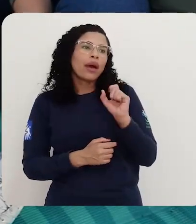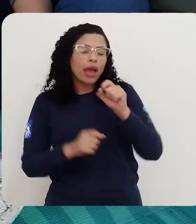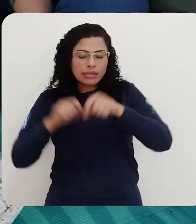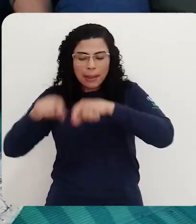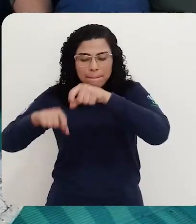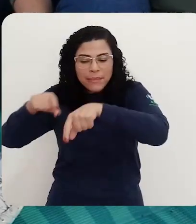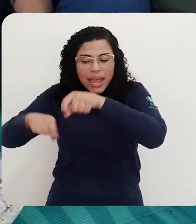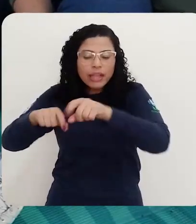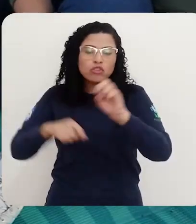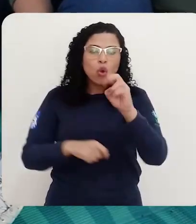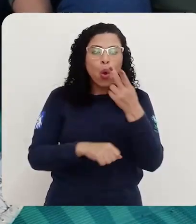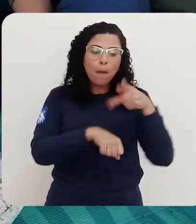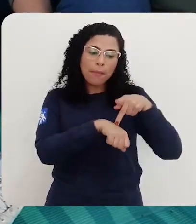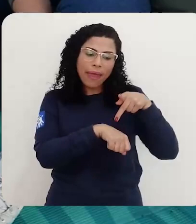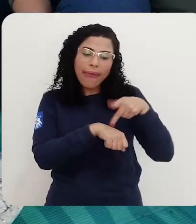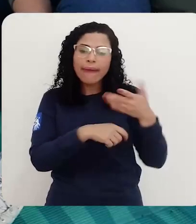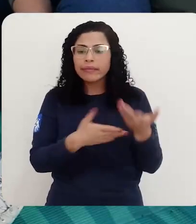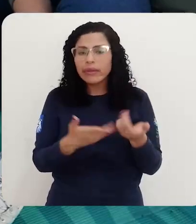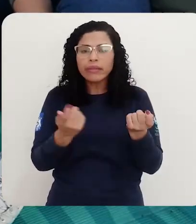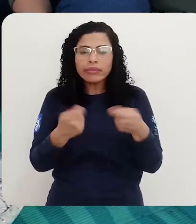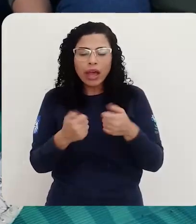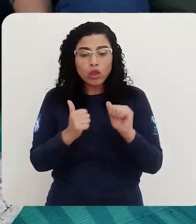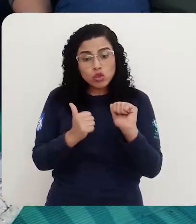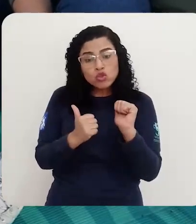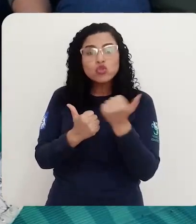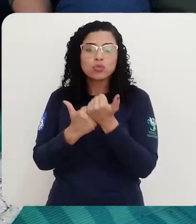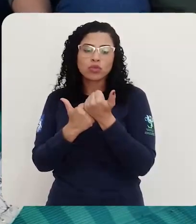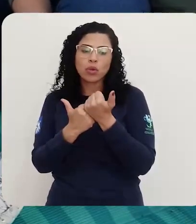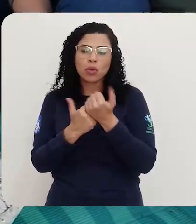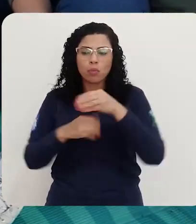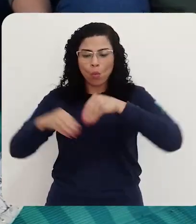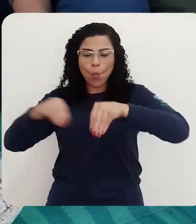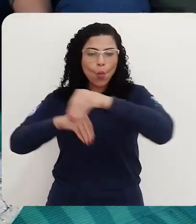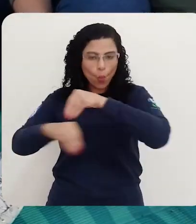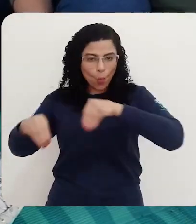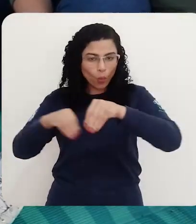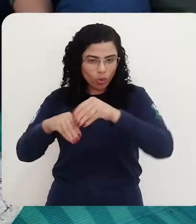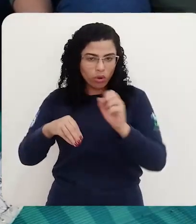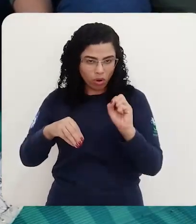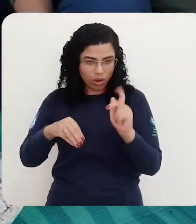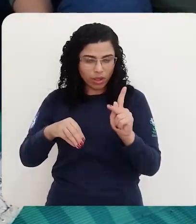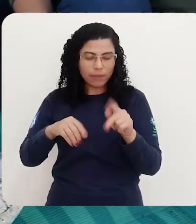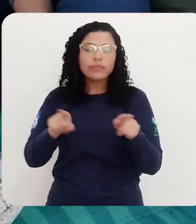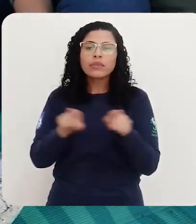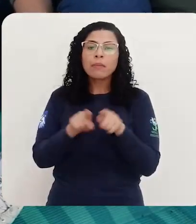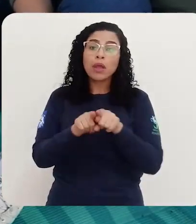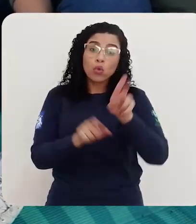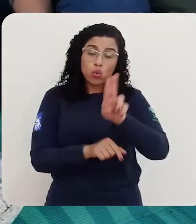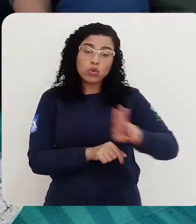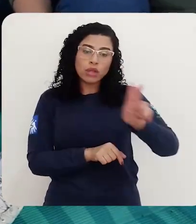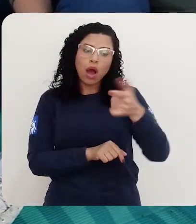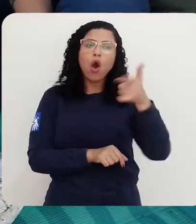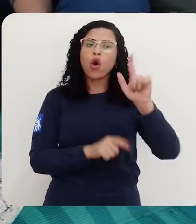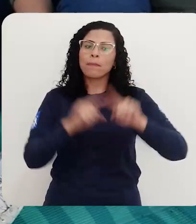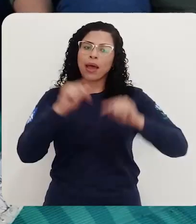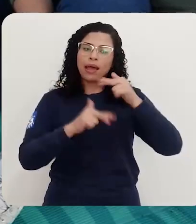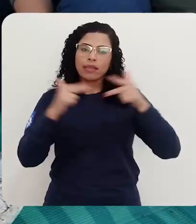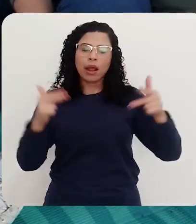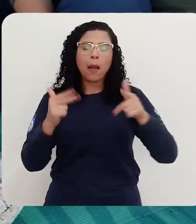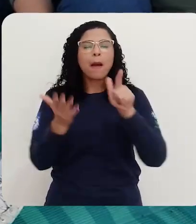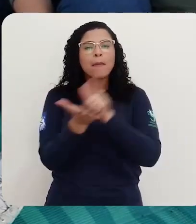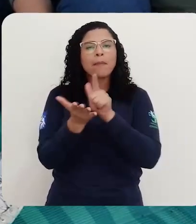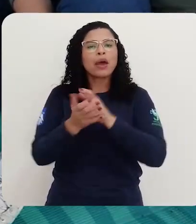utilizar sementes, ou você pode colocar pedrinhas no lugar em substituição a essas peças, tudo bem? Se você quiser também utilizar